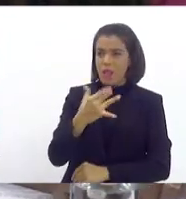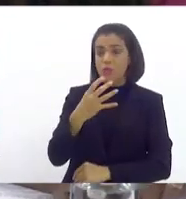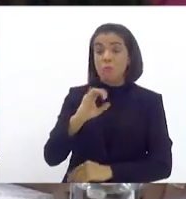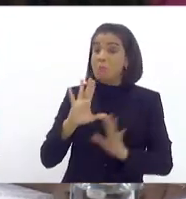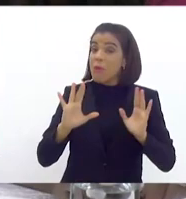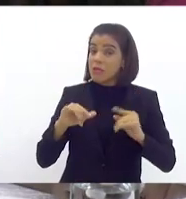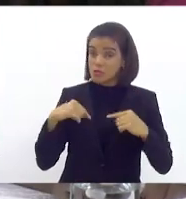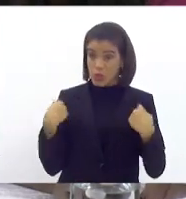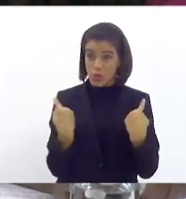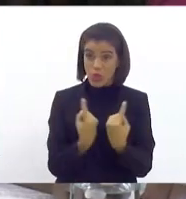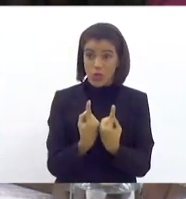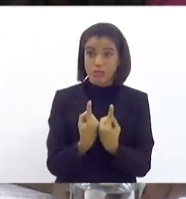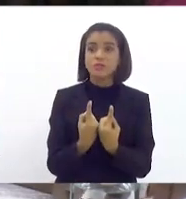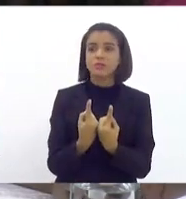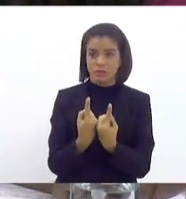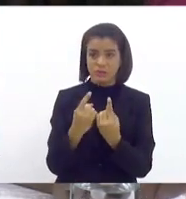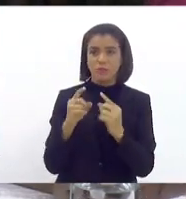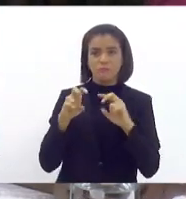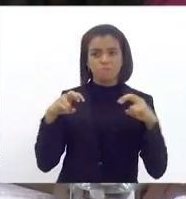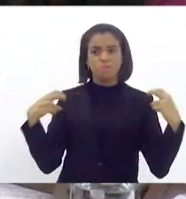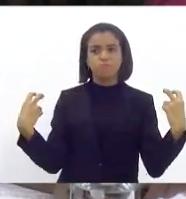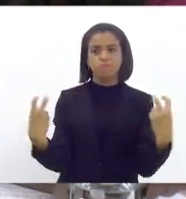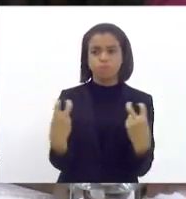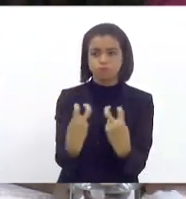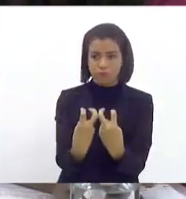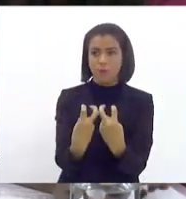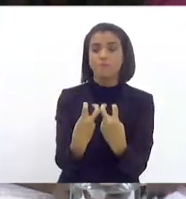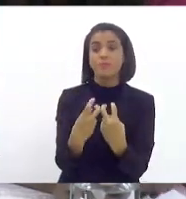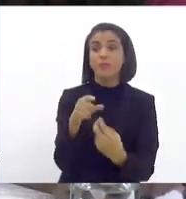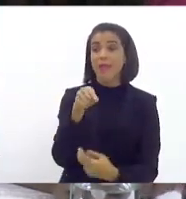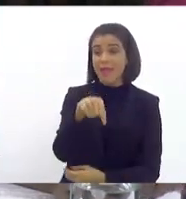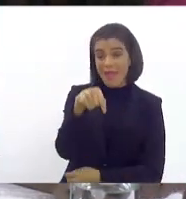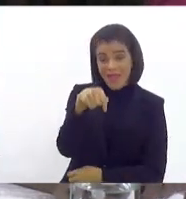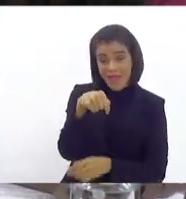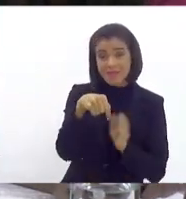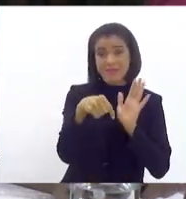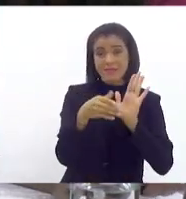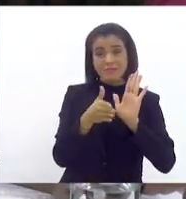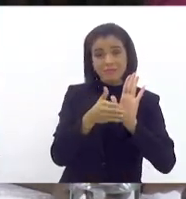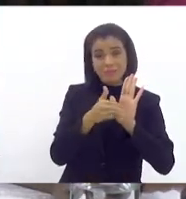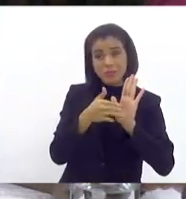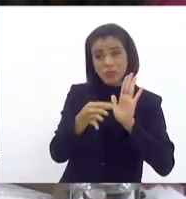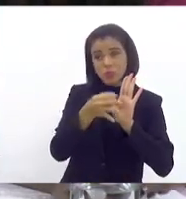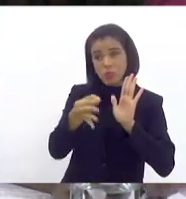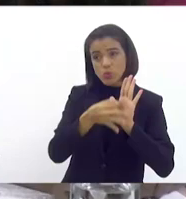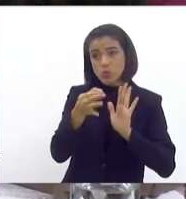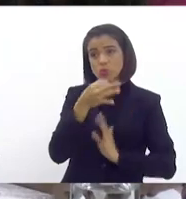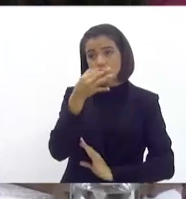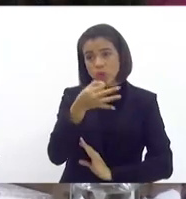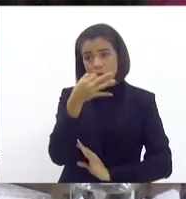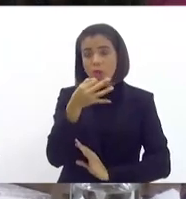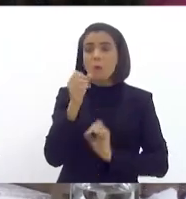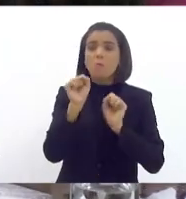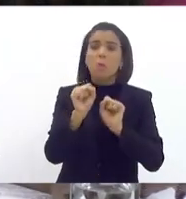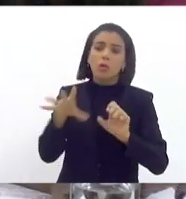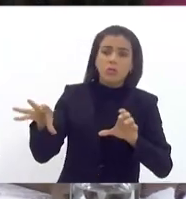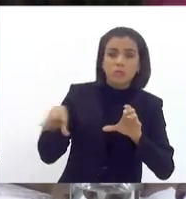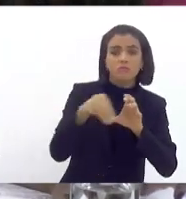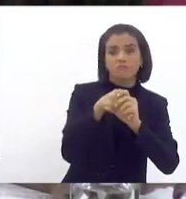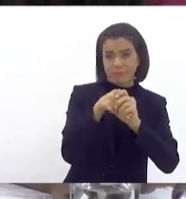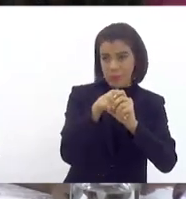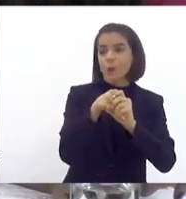aqui até sugerir ao deputado Carlinhos que esta sugestão de Vossa Excelência seja incluída